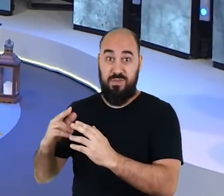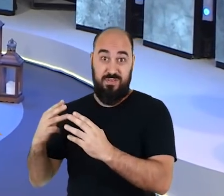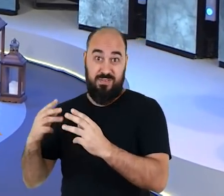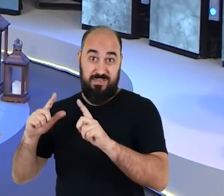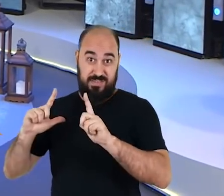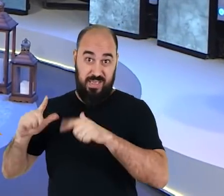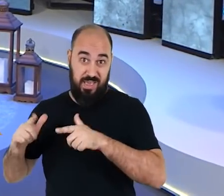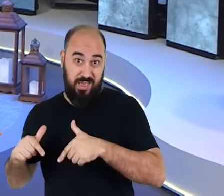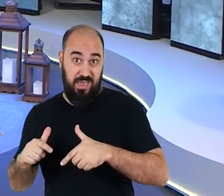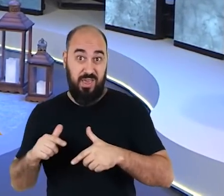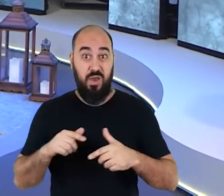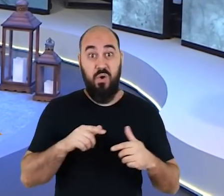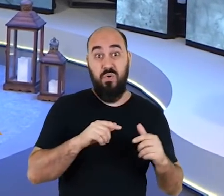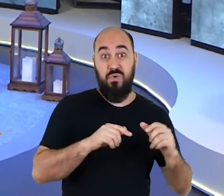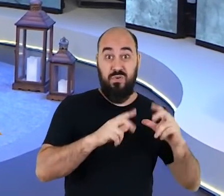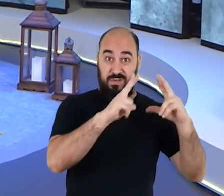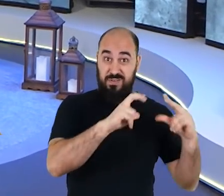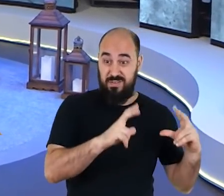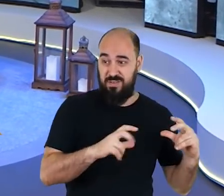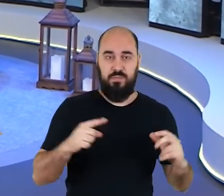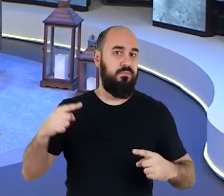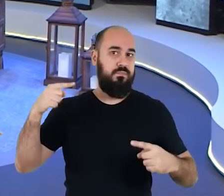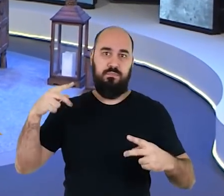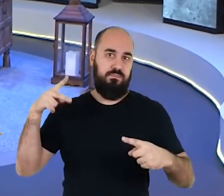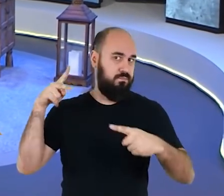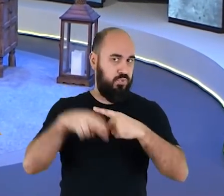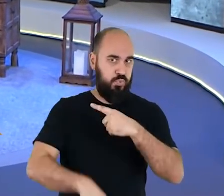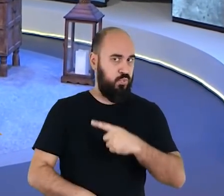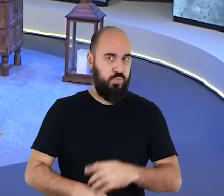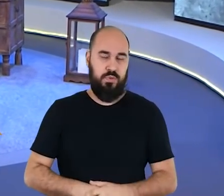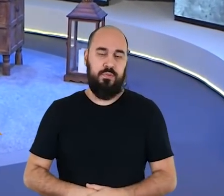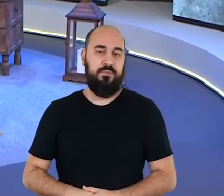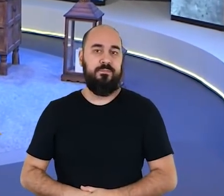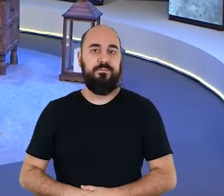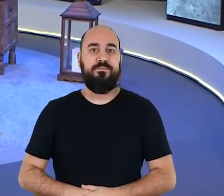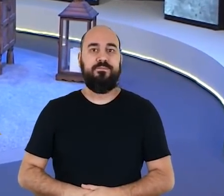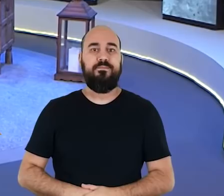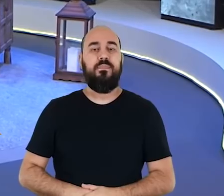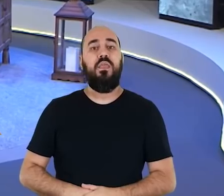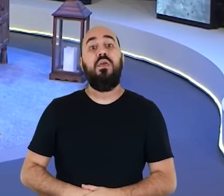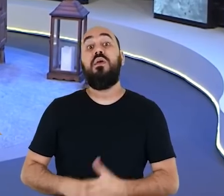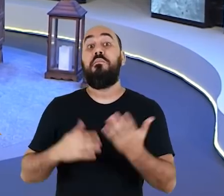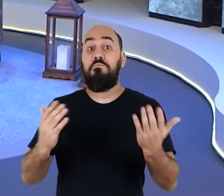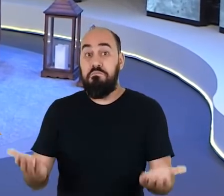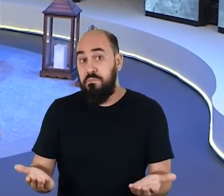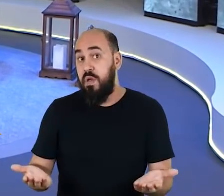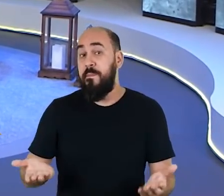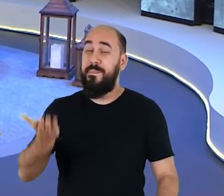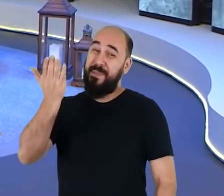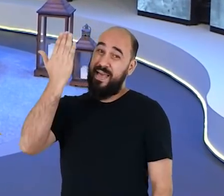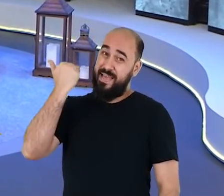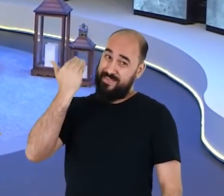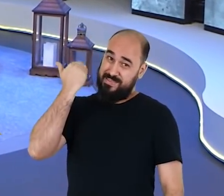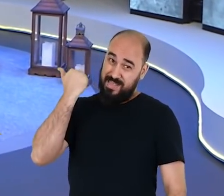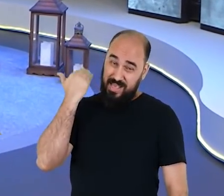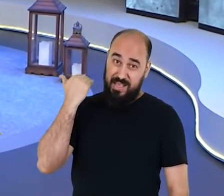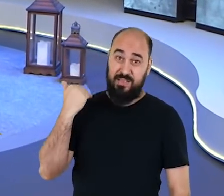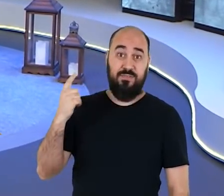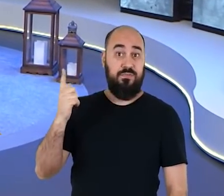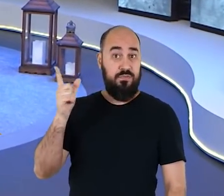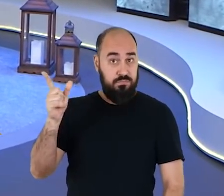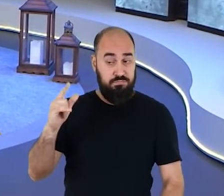como eu também mencionei no programa anterior, é que os judeus recomendavam usar no templo apenas